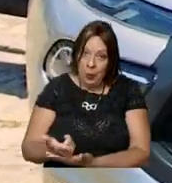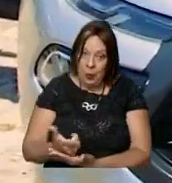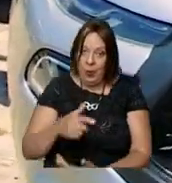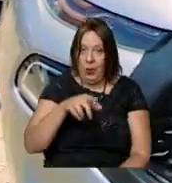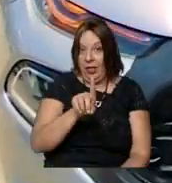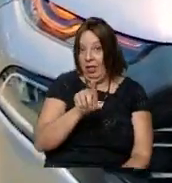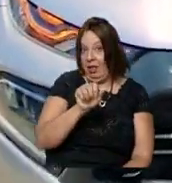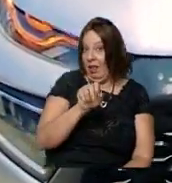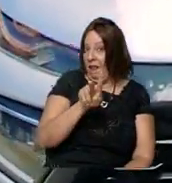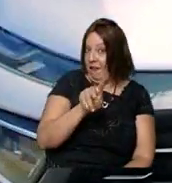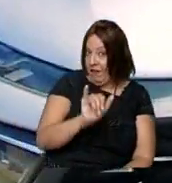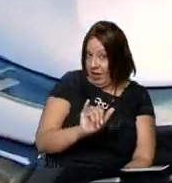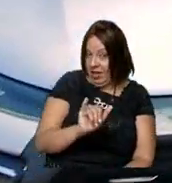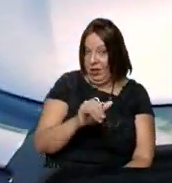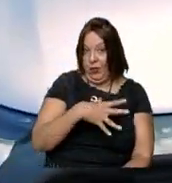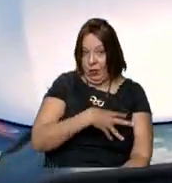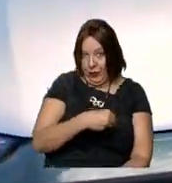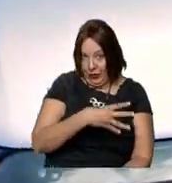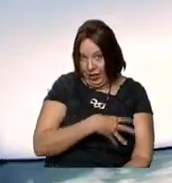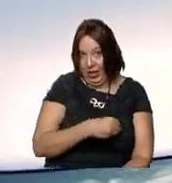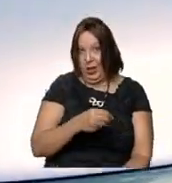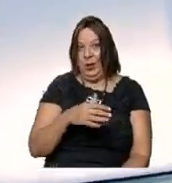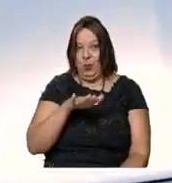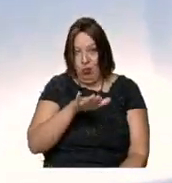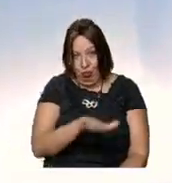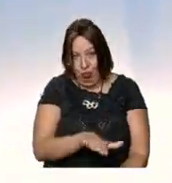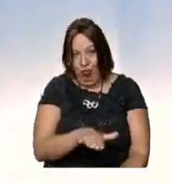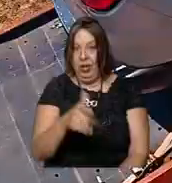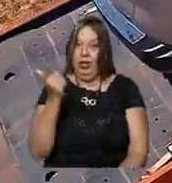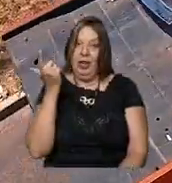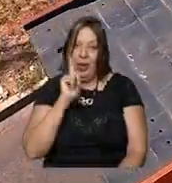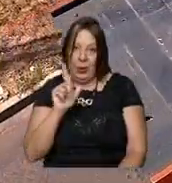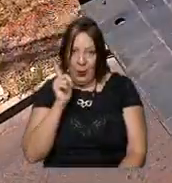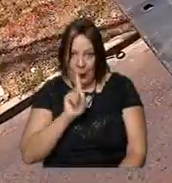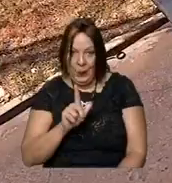grande contemplado da vez. E você, já adquiriu